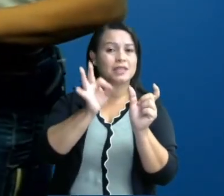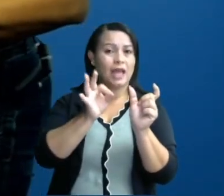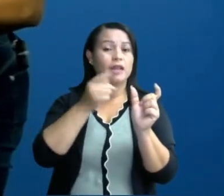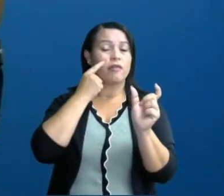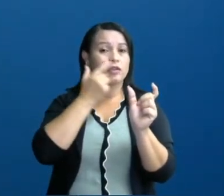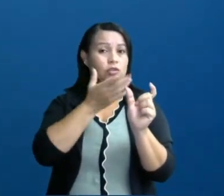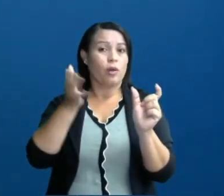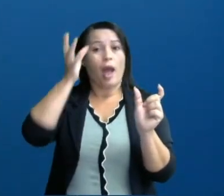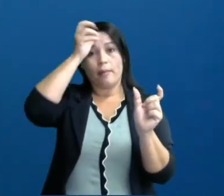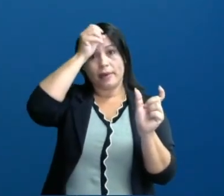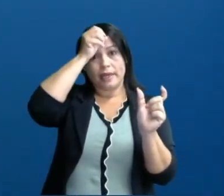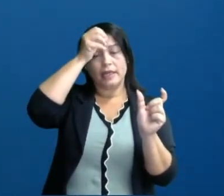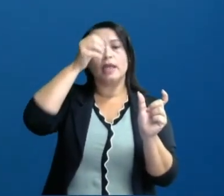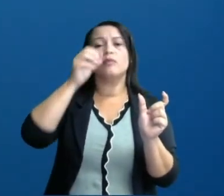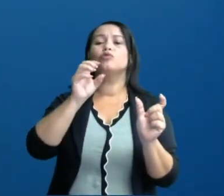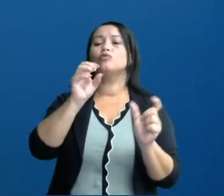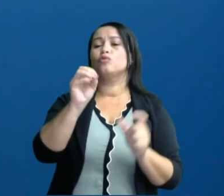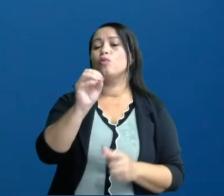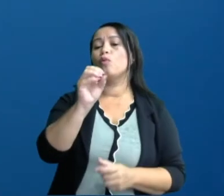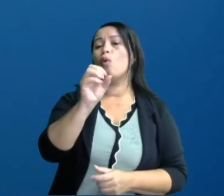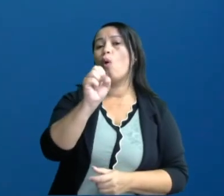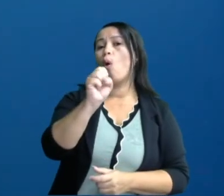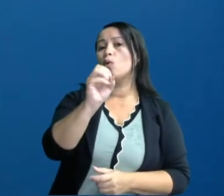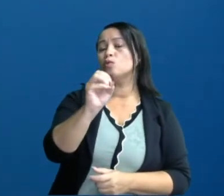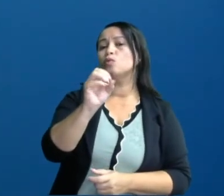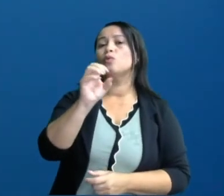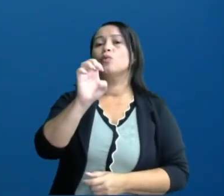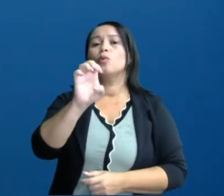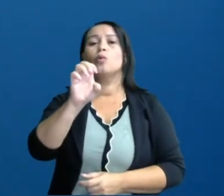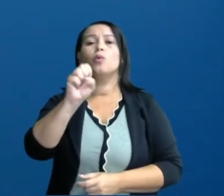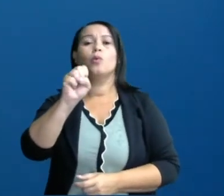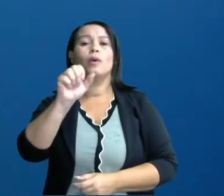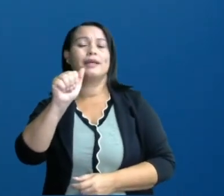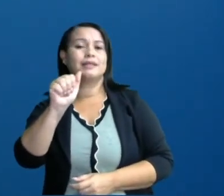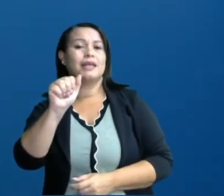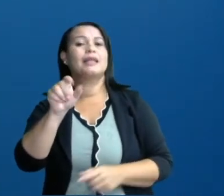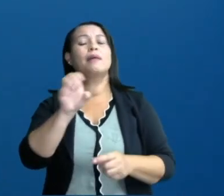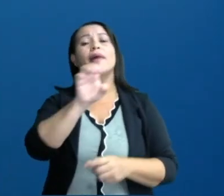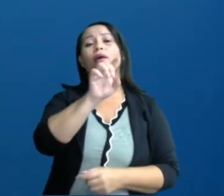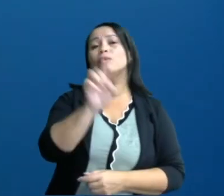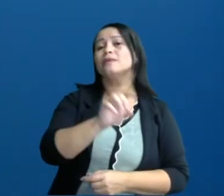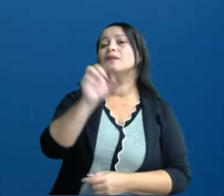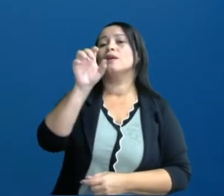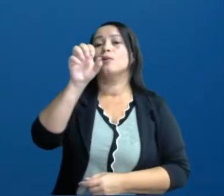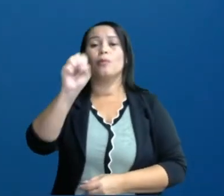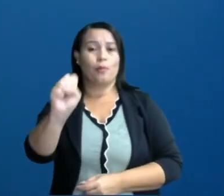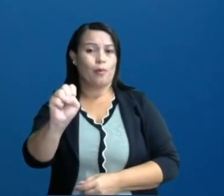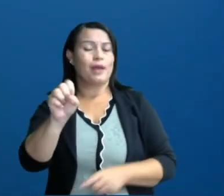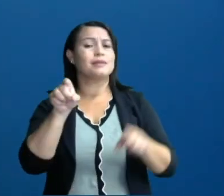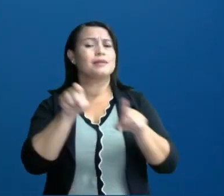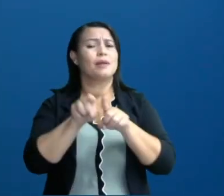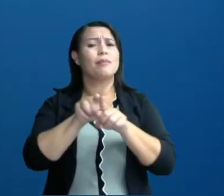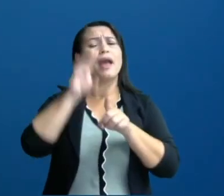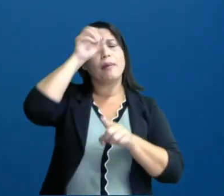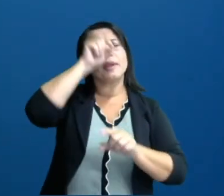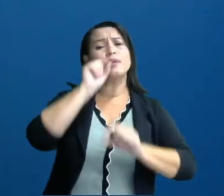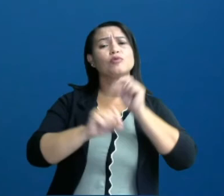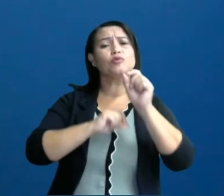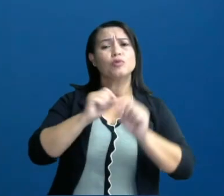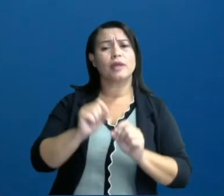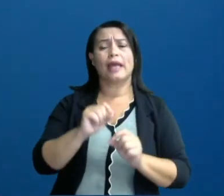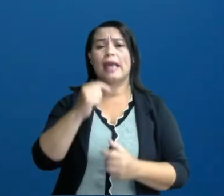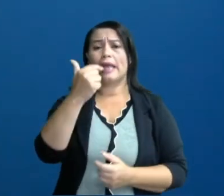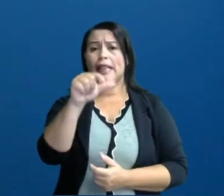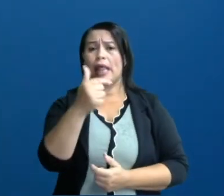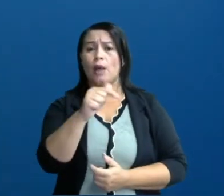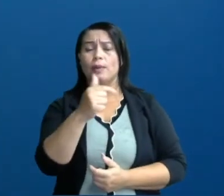aí a gente aprendeu bem o oso, o ESA, ESA com Z, ESA com S. A gente aprendeu que não